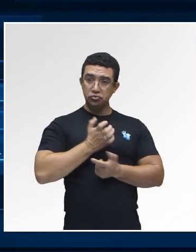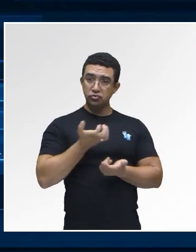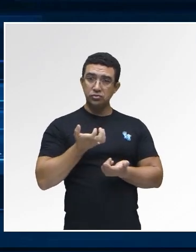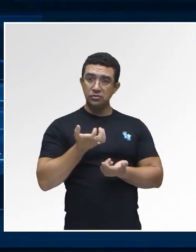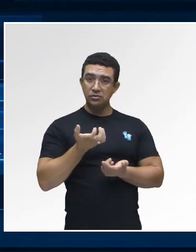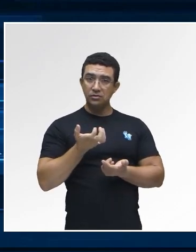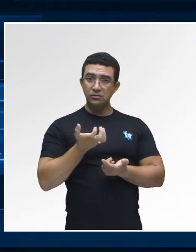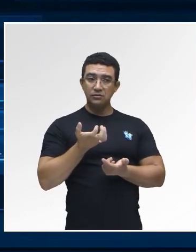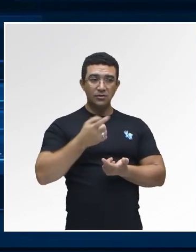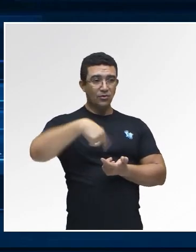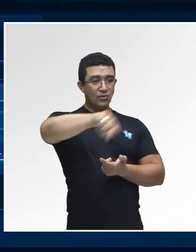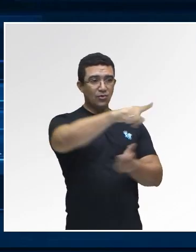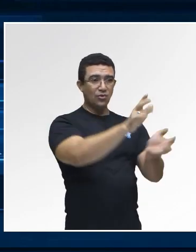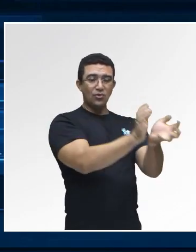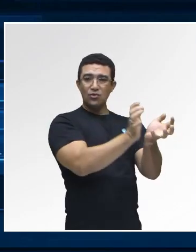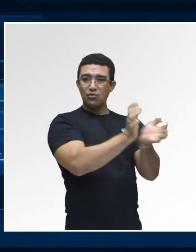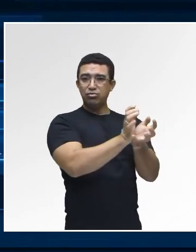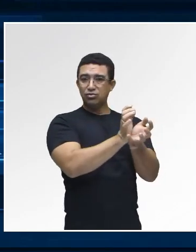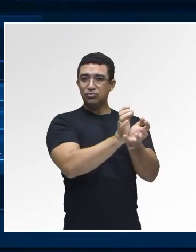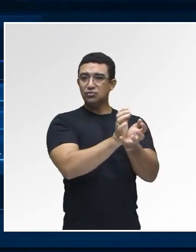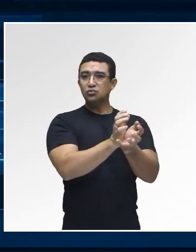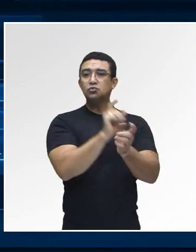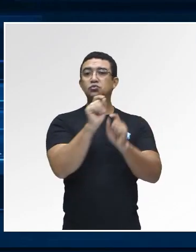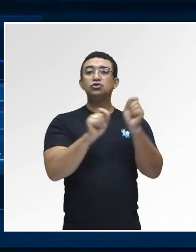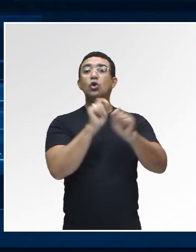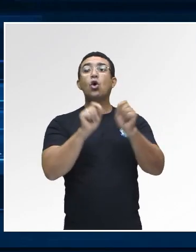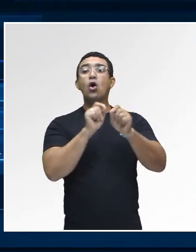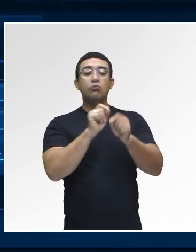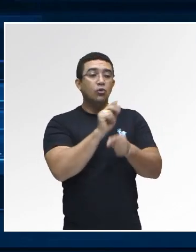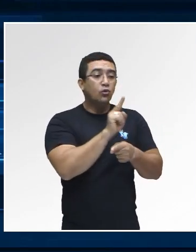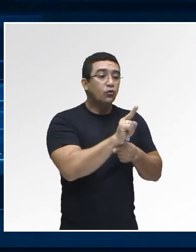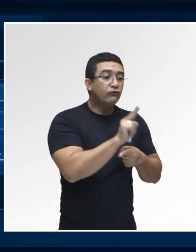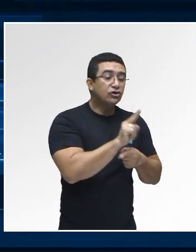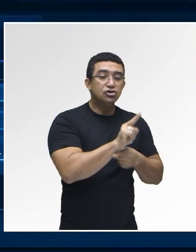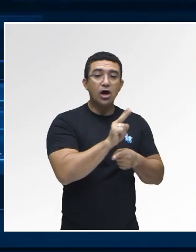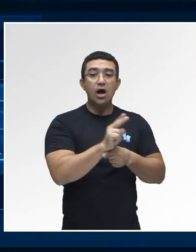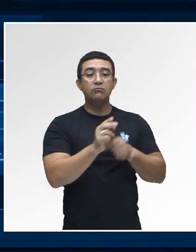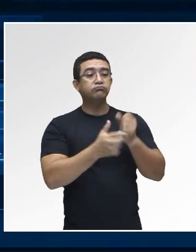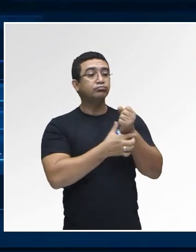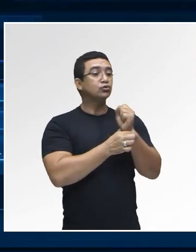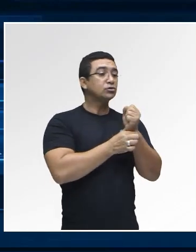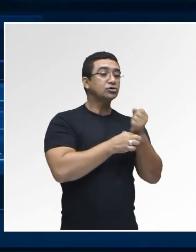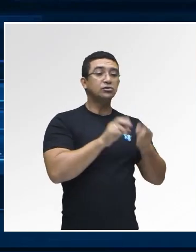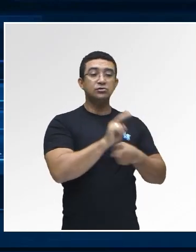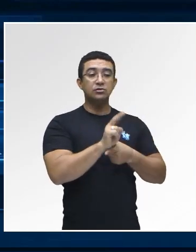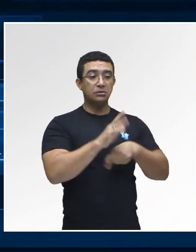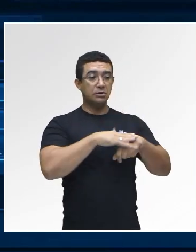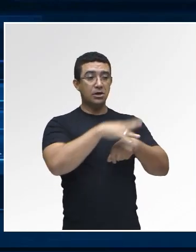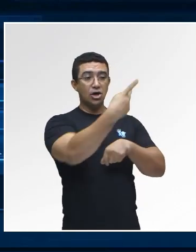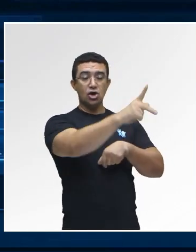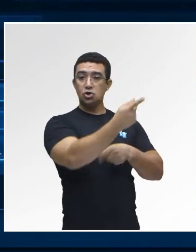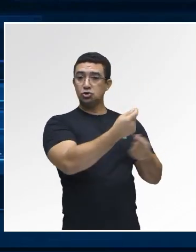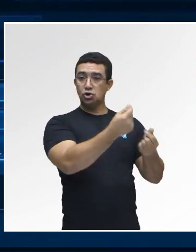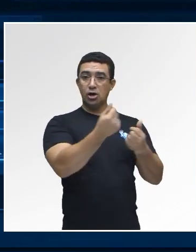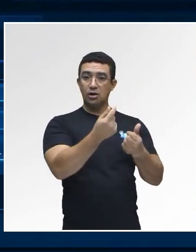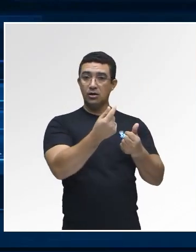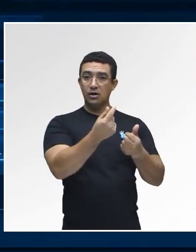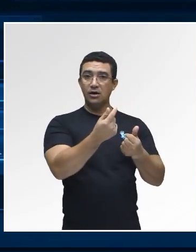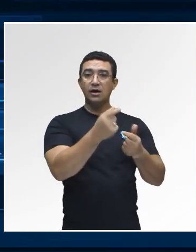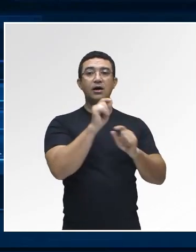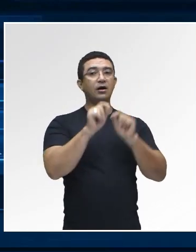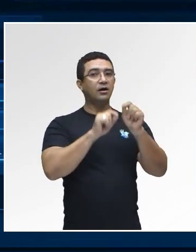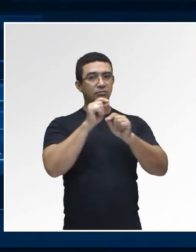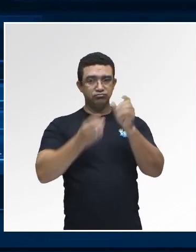que eles não conseguiam mais dar conta de vigiar, de suster e de manter as suas conquistas. E isso vai gerar